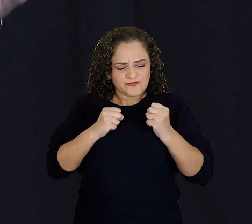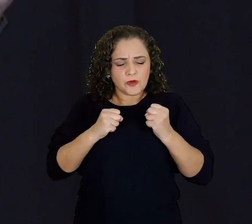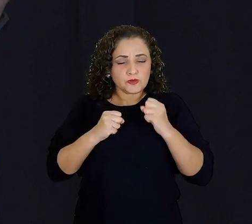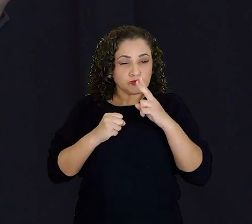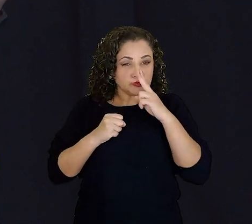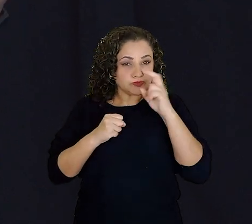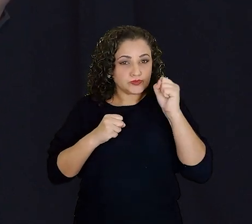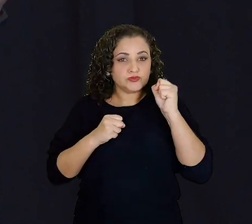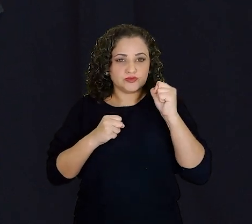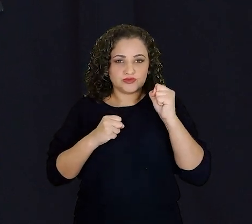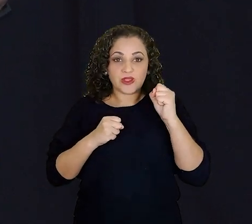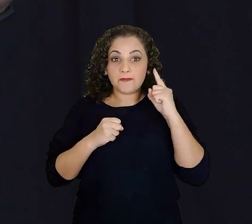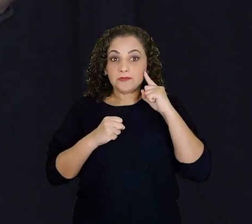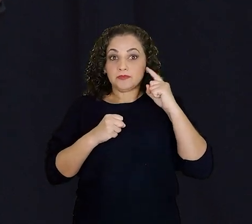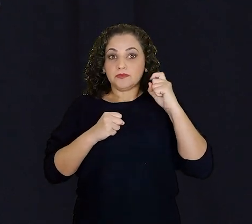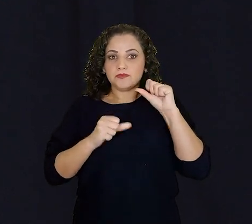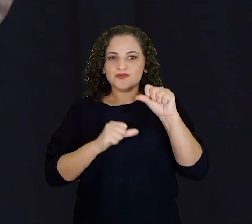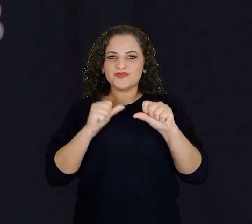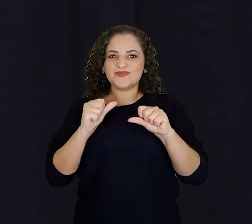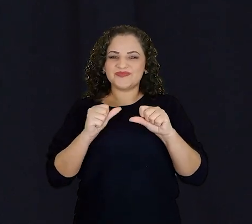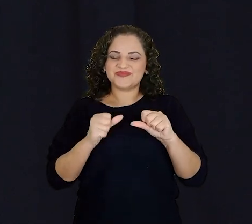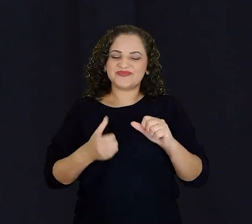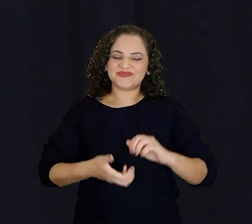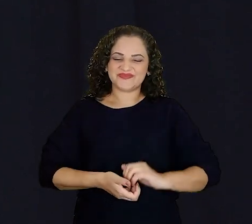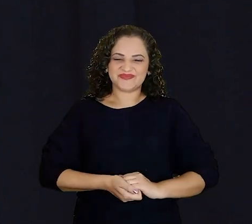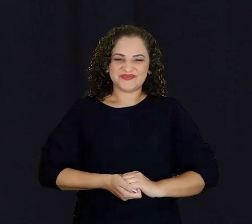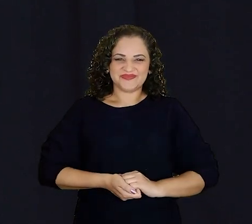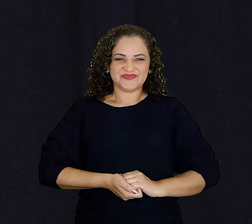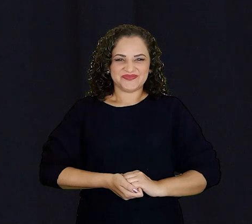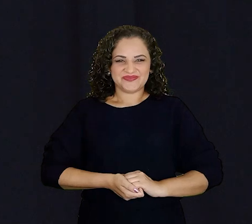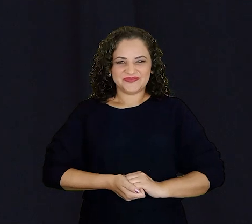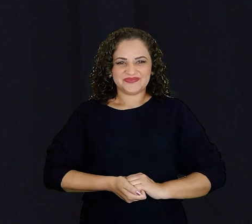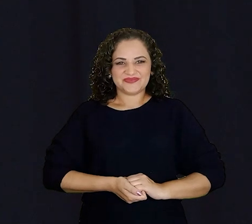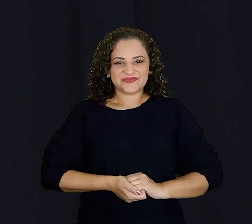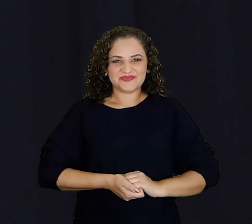você deixa ele bem preso para ficar o som dessa maneira.